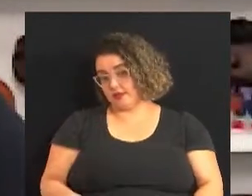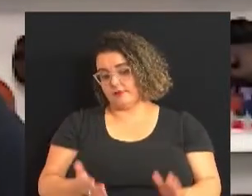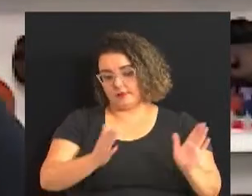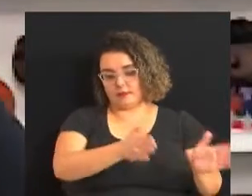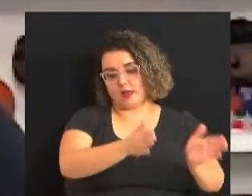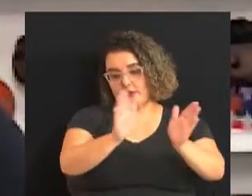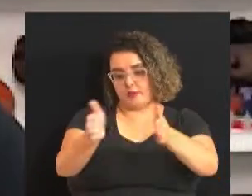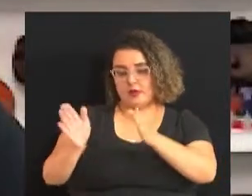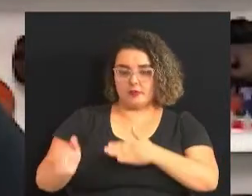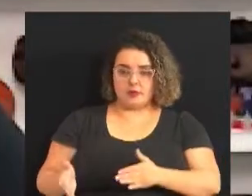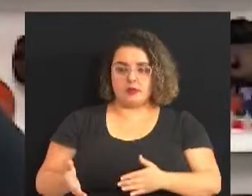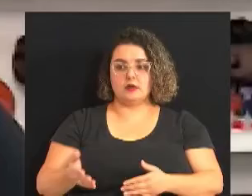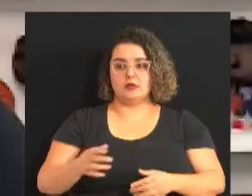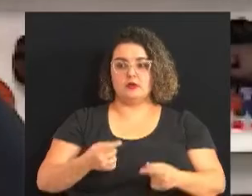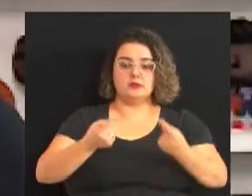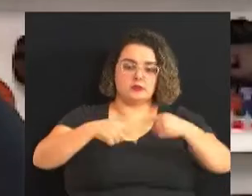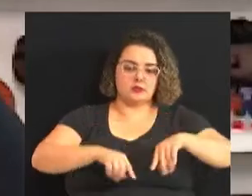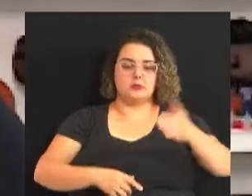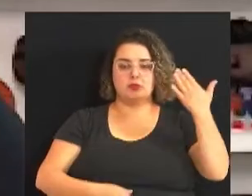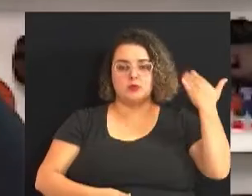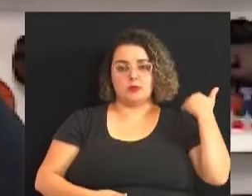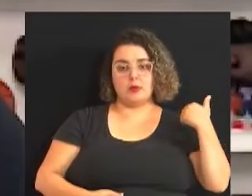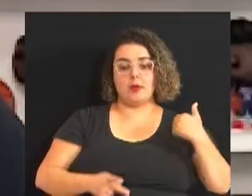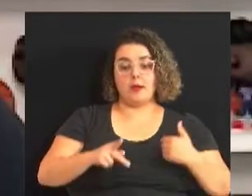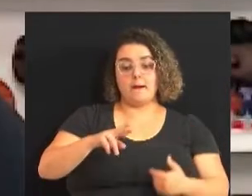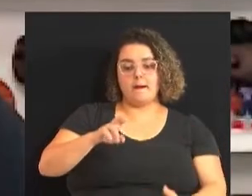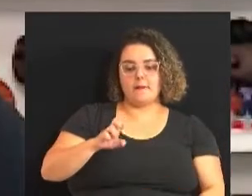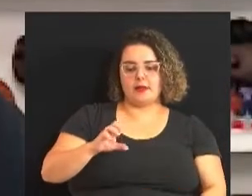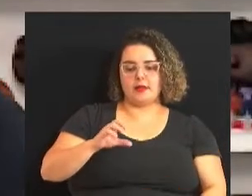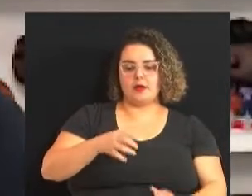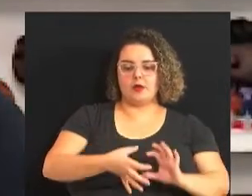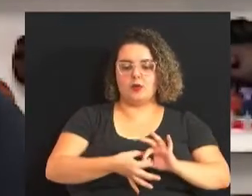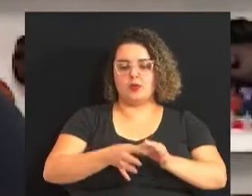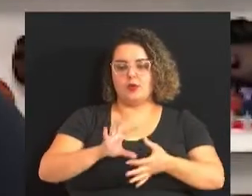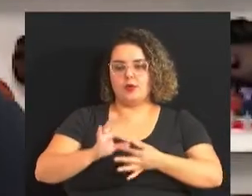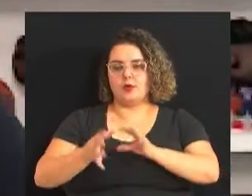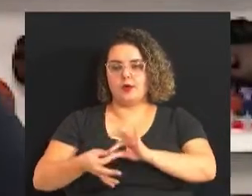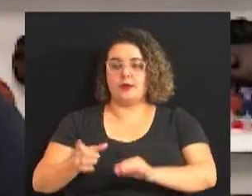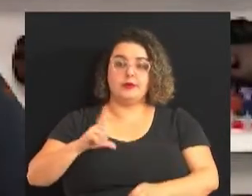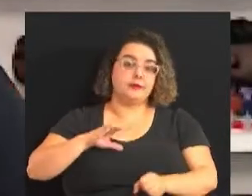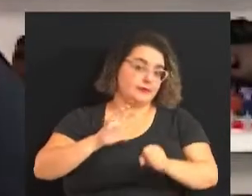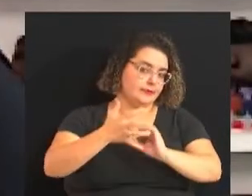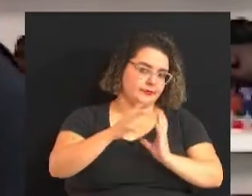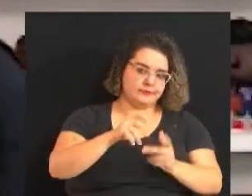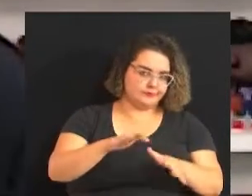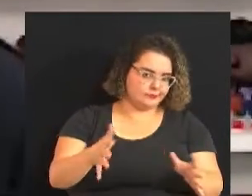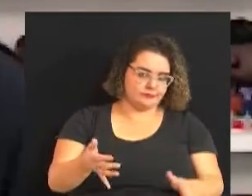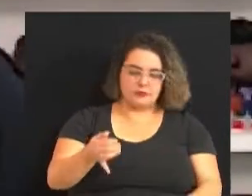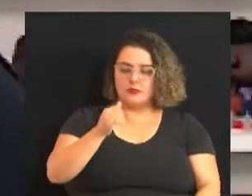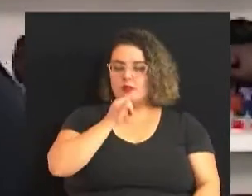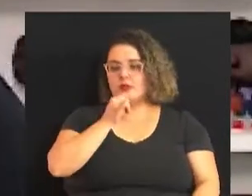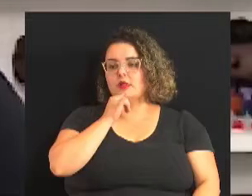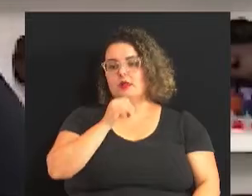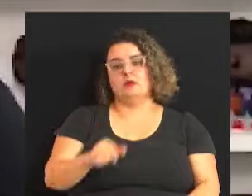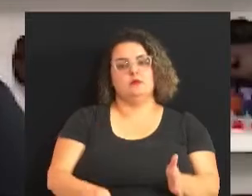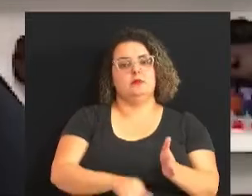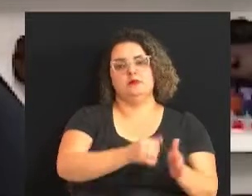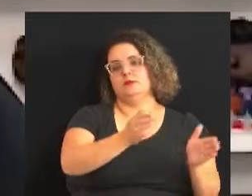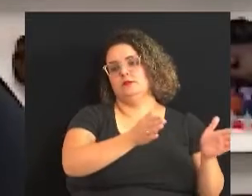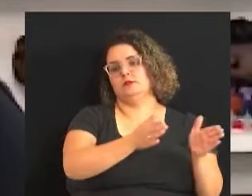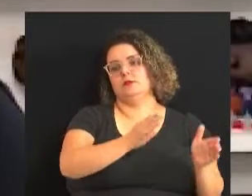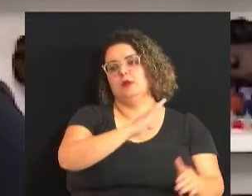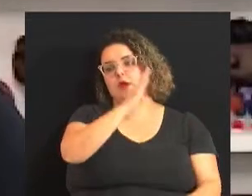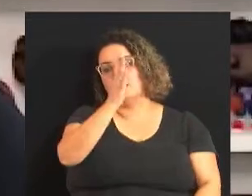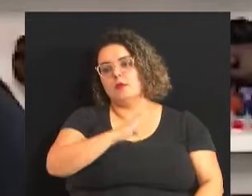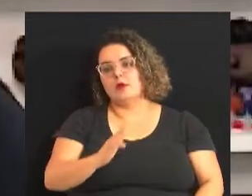na competição anterior de pré-olímpico, de você ter a pandemia. Então, por exemplo, a primeira janela, o grupo do Brasil era Brasil,